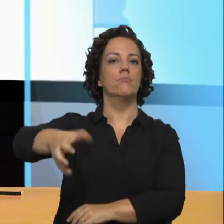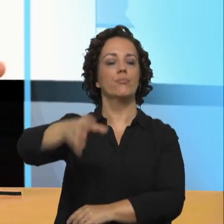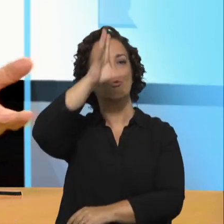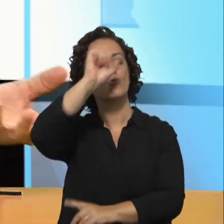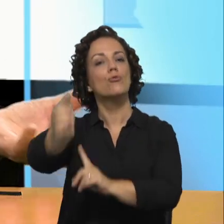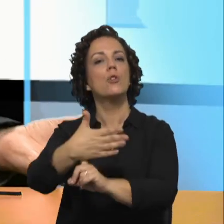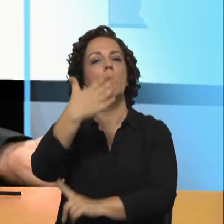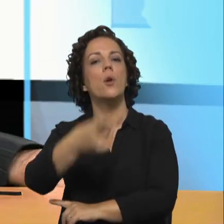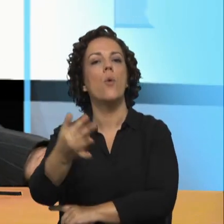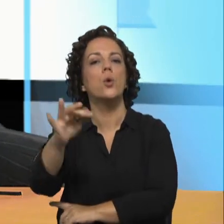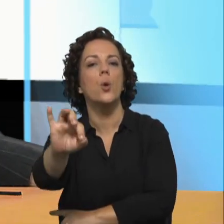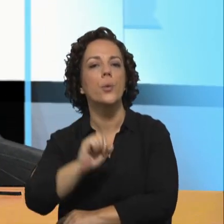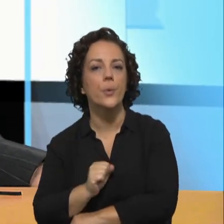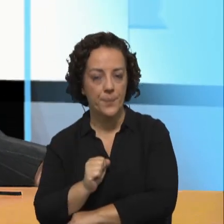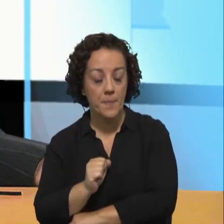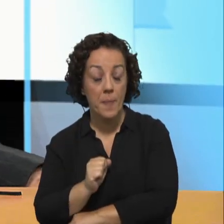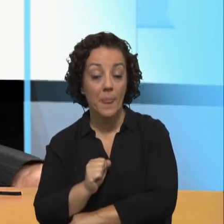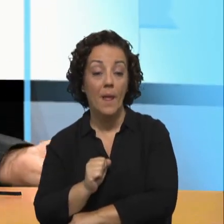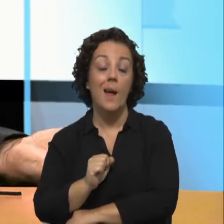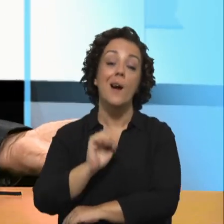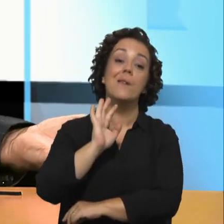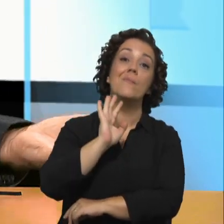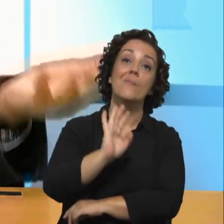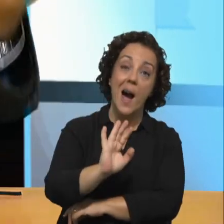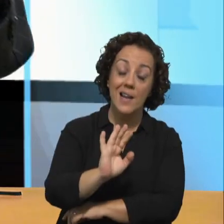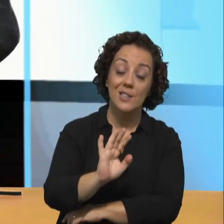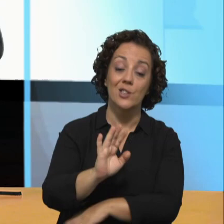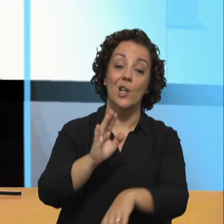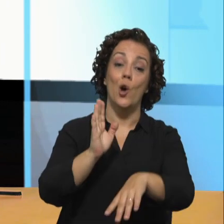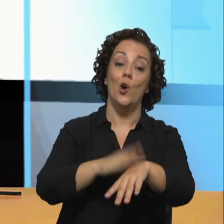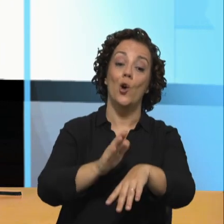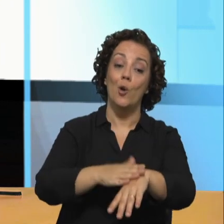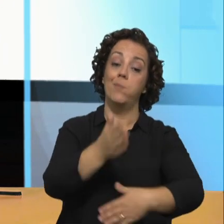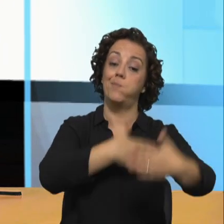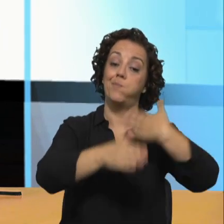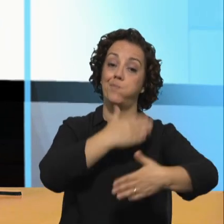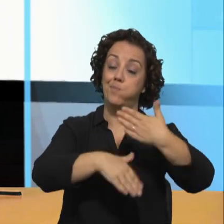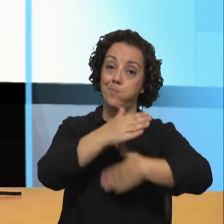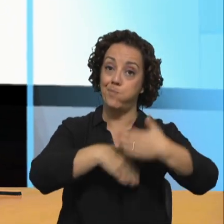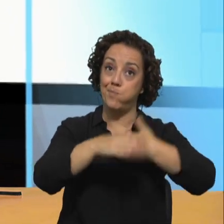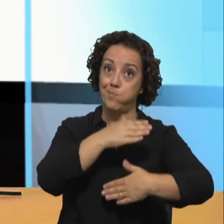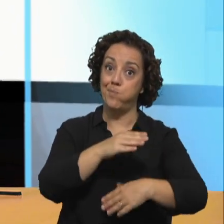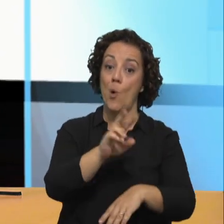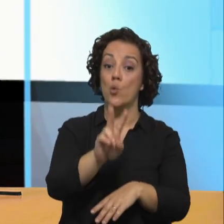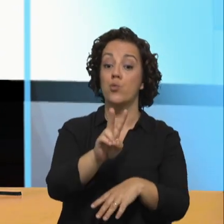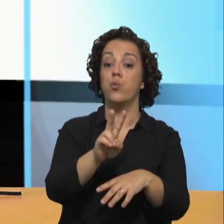naturalmente, com o êxodo decorrente da Segunda Guerra